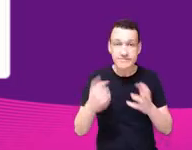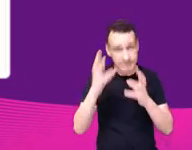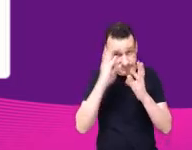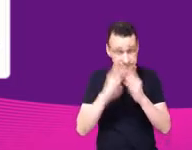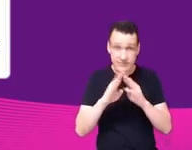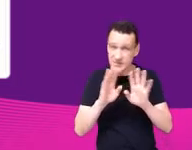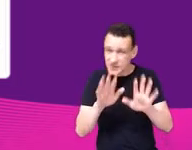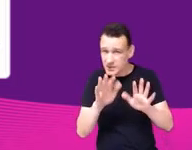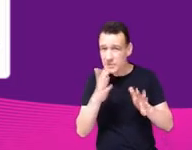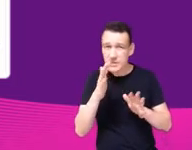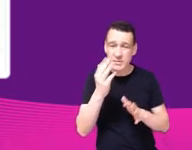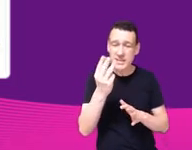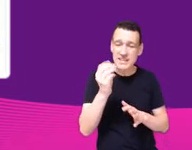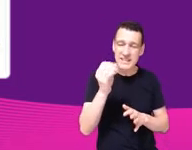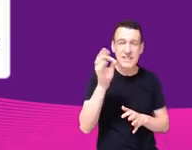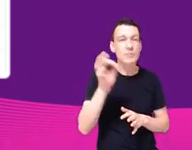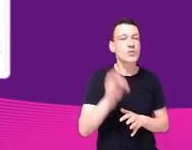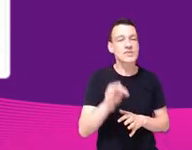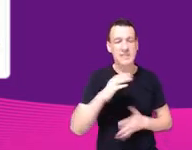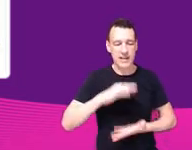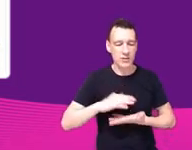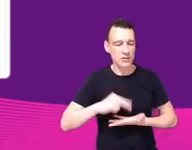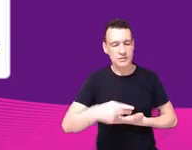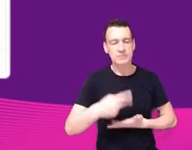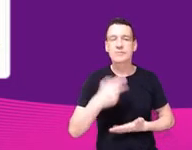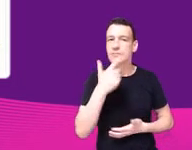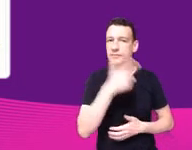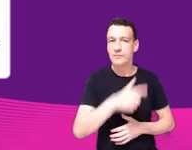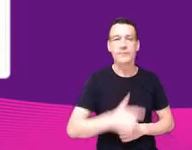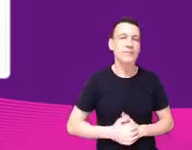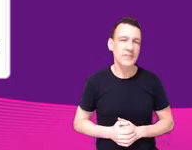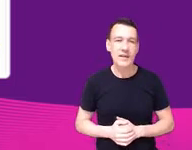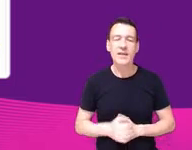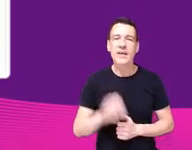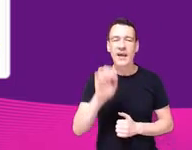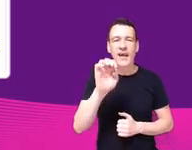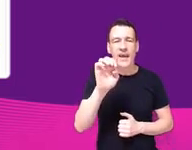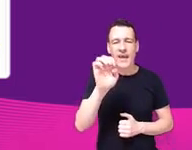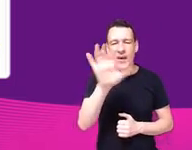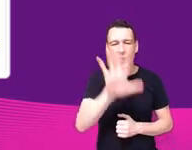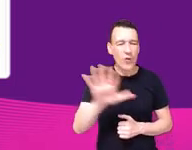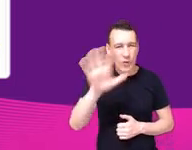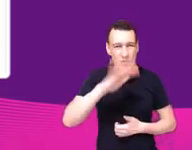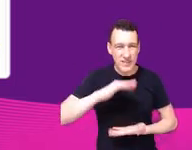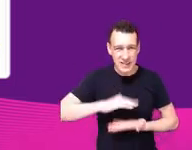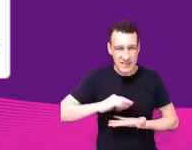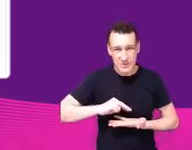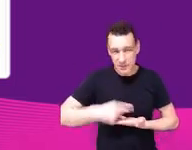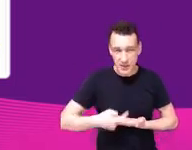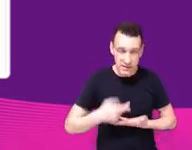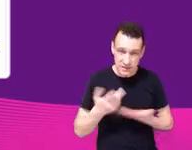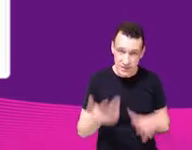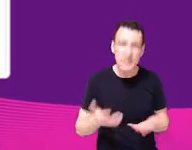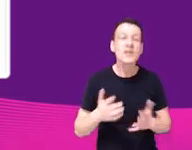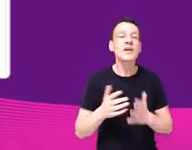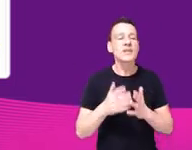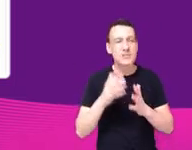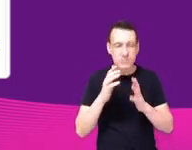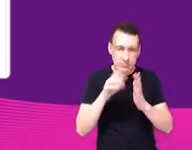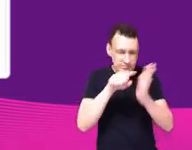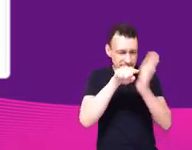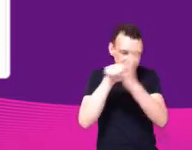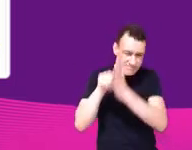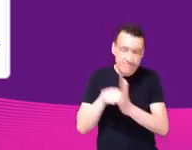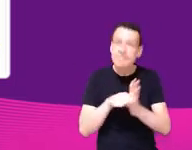30%. O Eurotransplante tem produzido também conhecimentos interessantes, e talvez uma das suas melhores